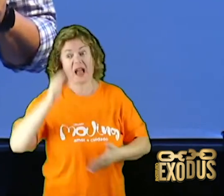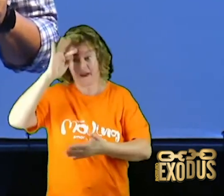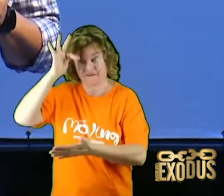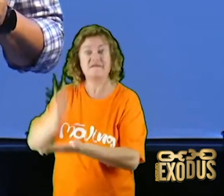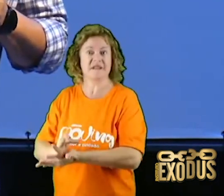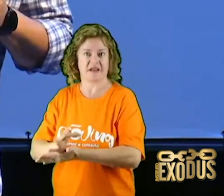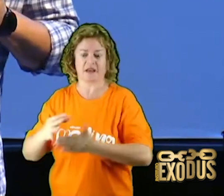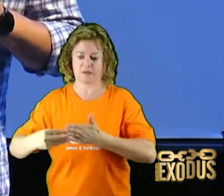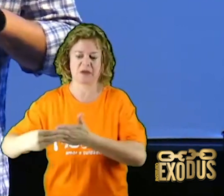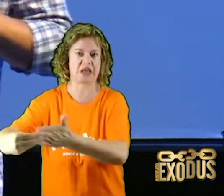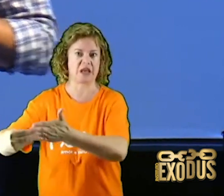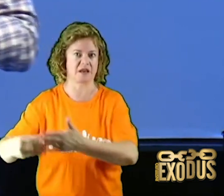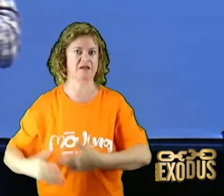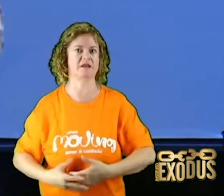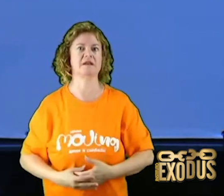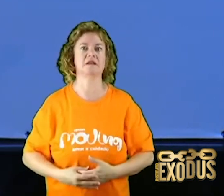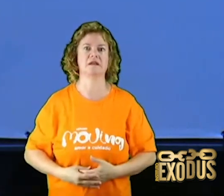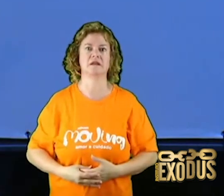milagre.